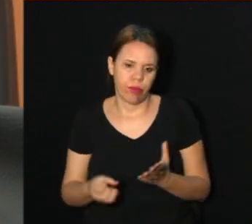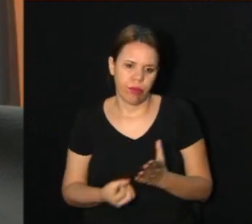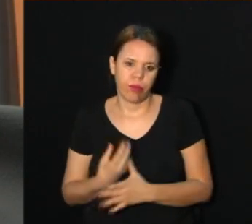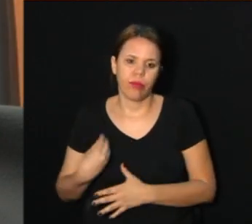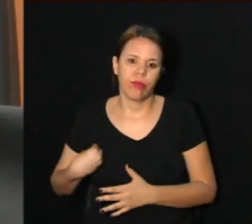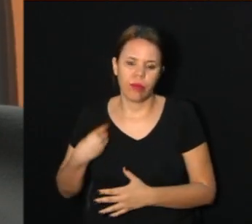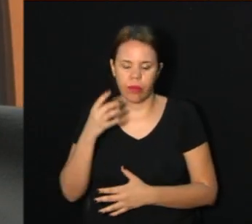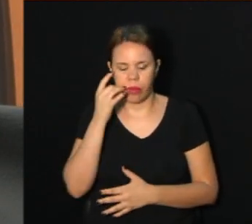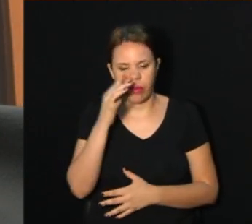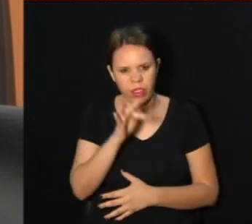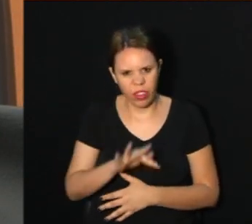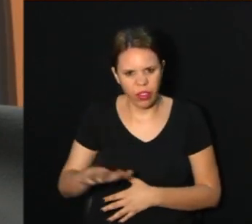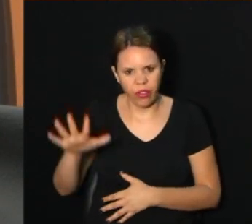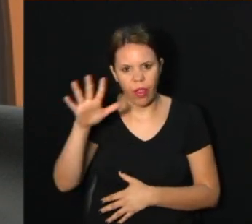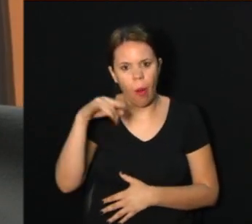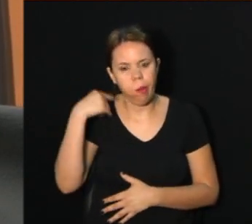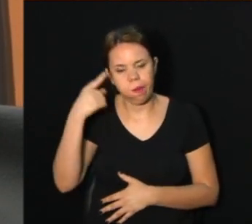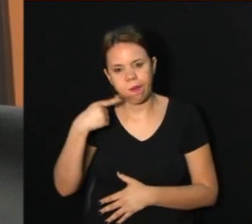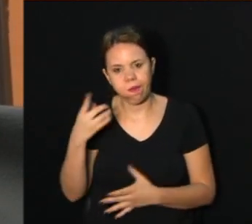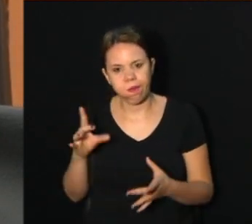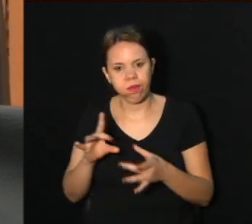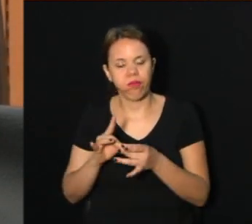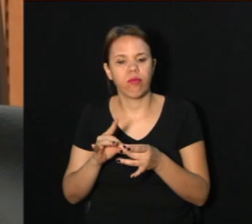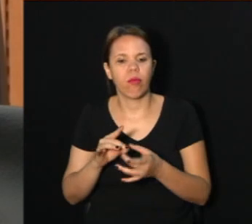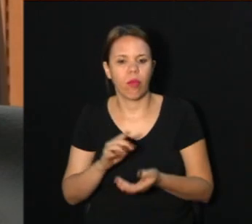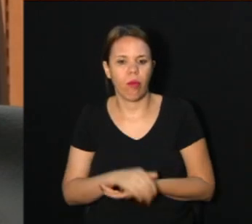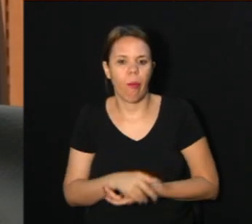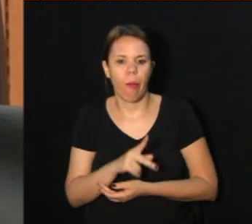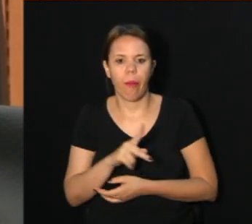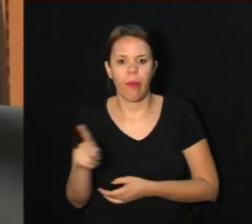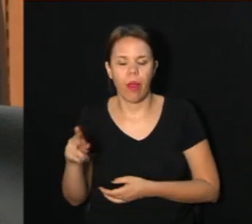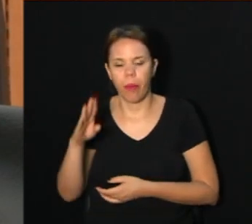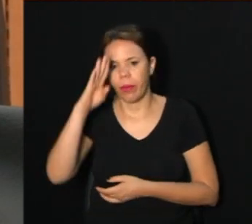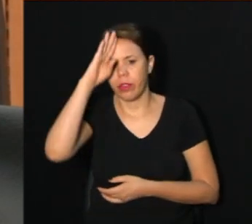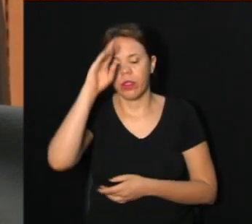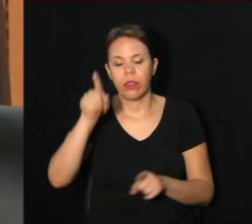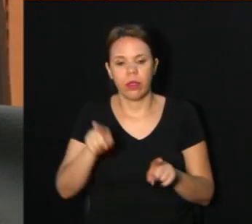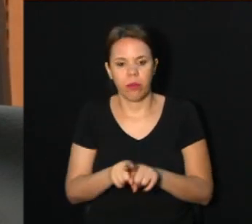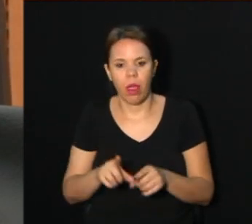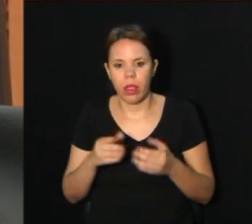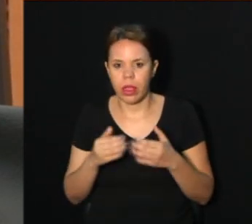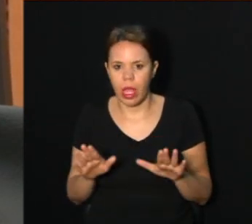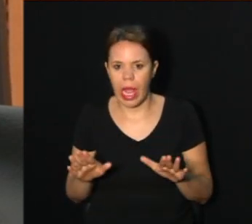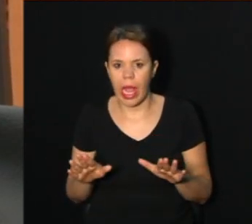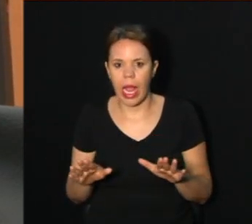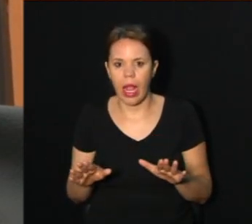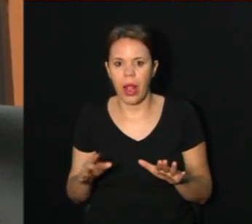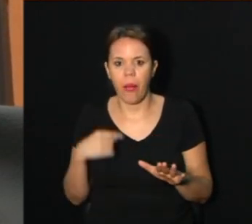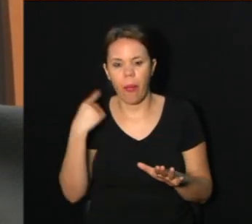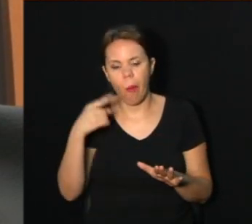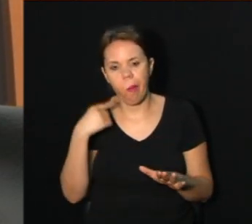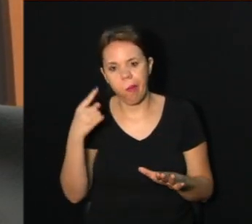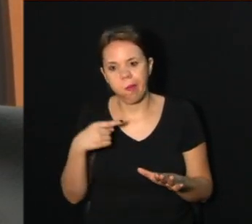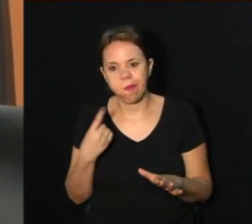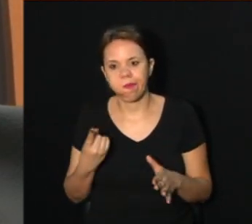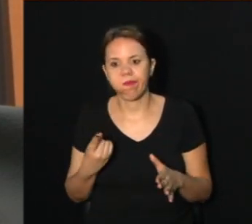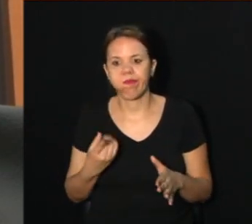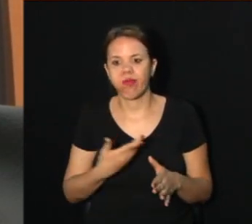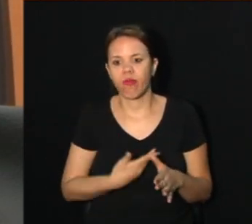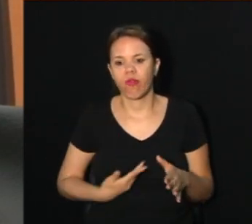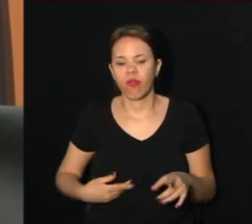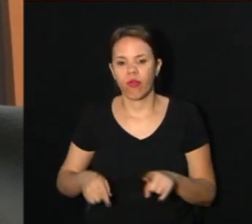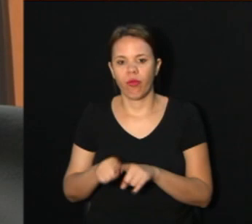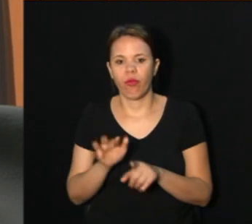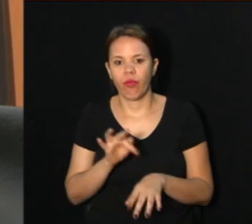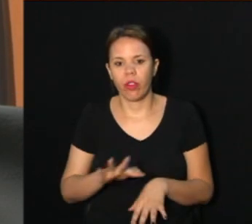âmbito federal, para a Advocacia Geral da União. O presidente Bolsonaro tem à sua disposição um advogado da União que, no âmbito